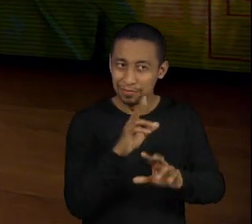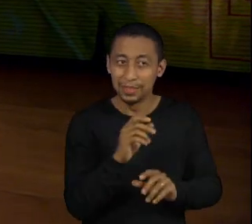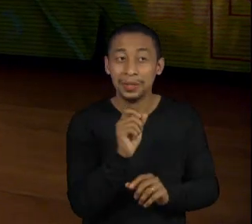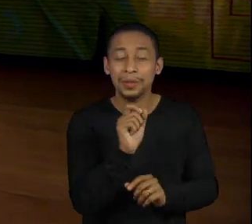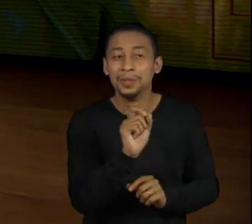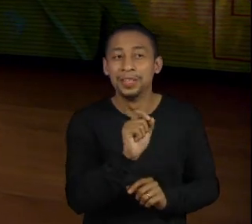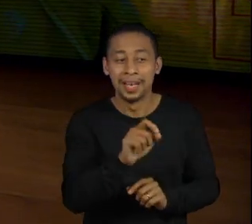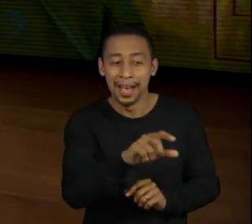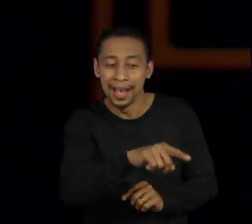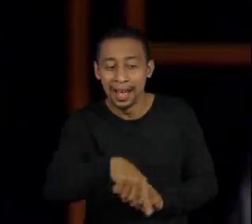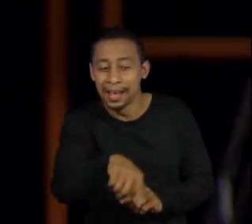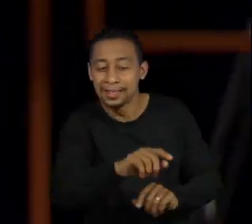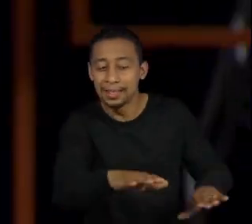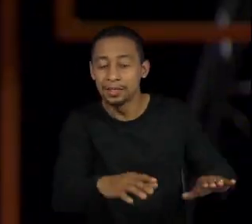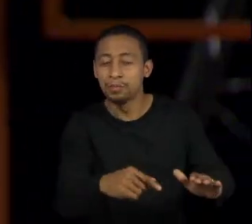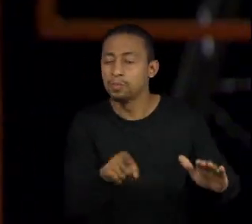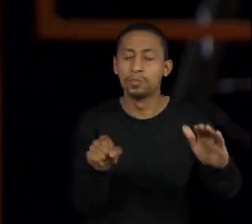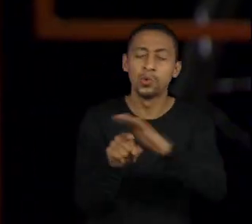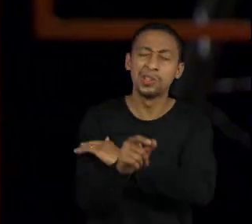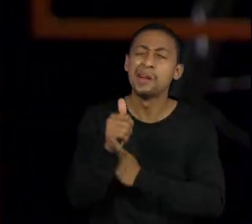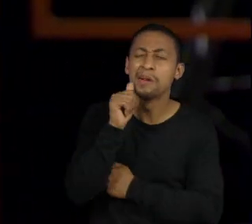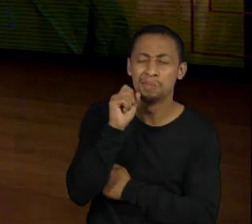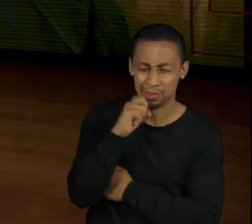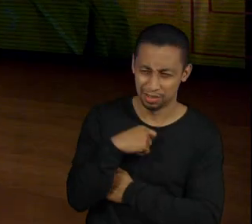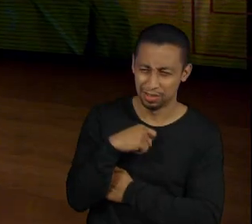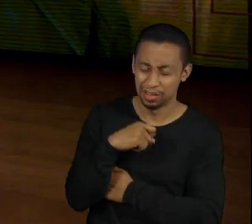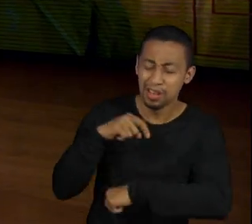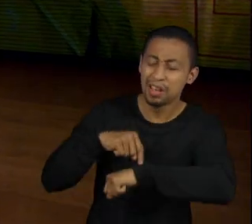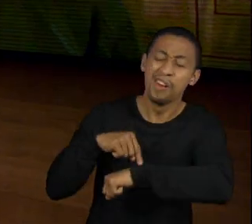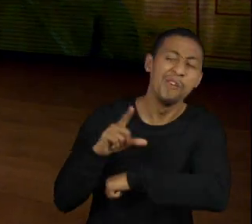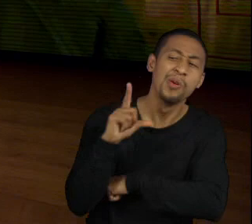a criança perguntar, mãe, vamos embora?